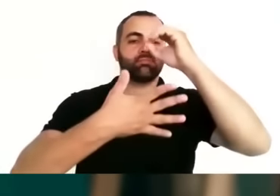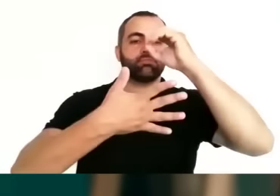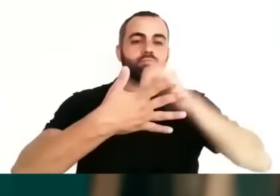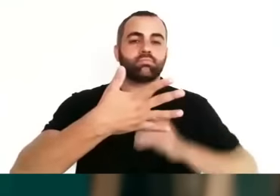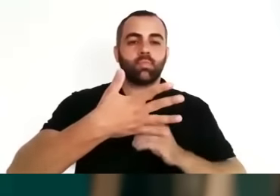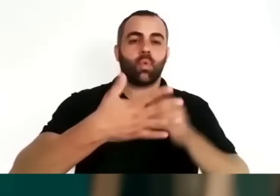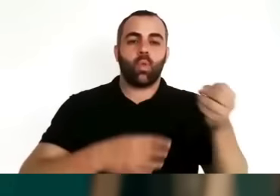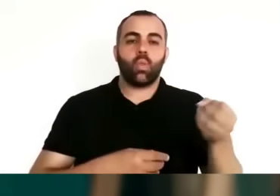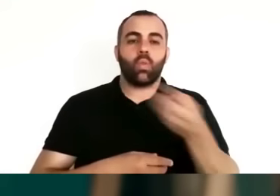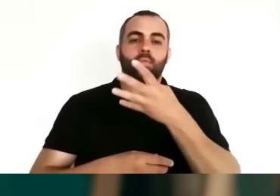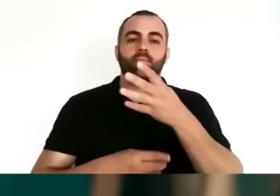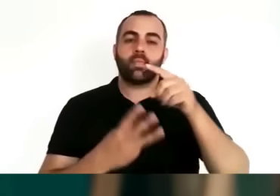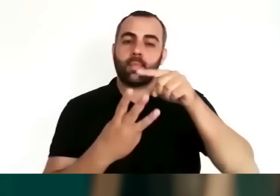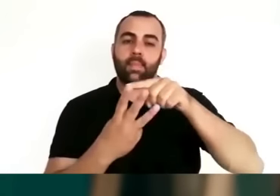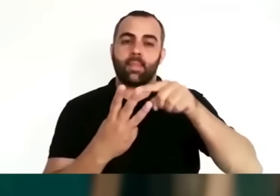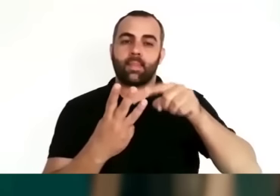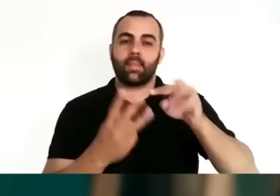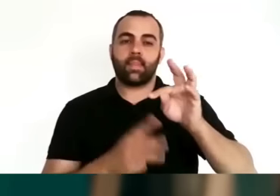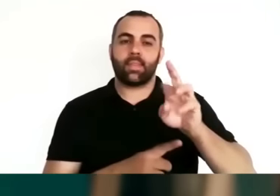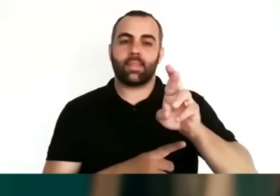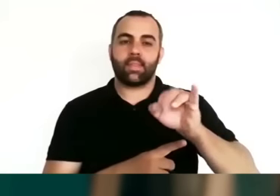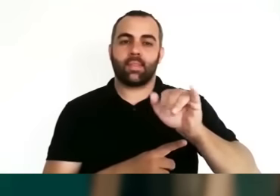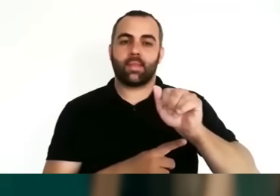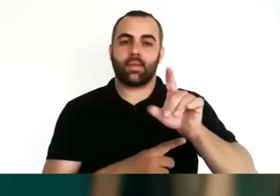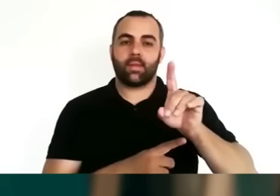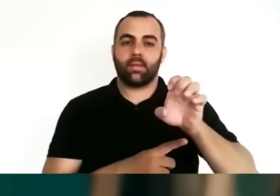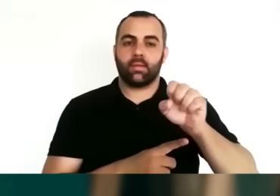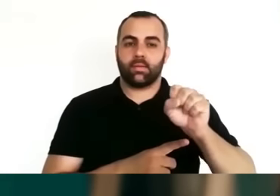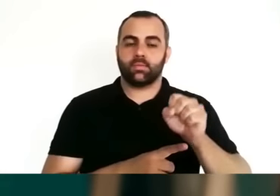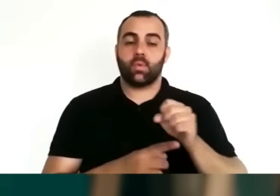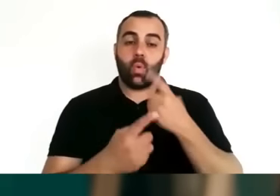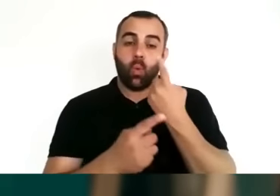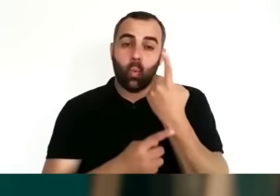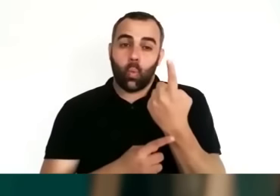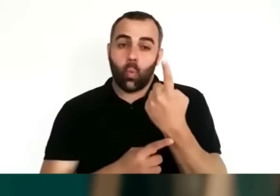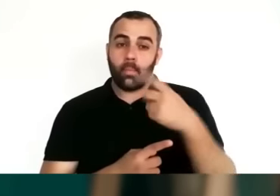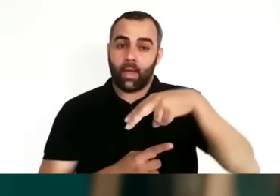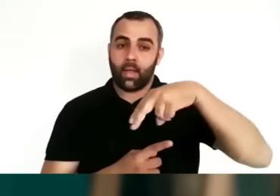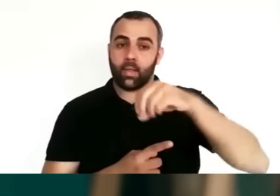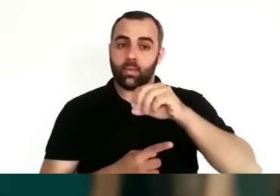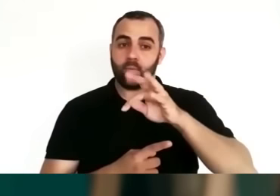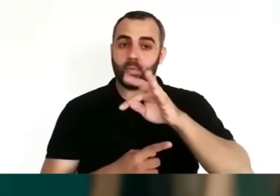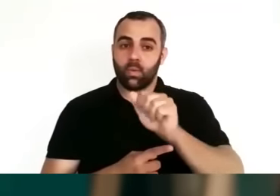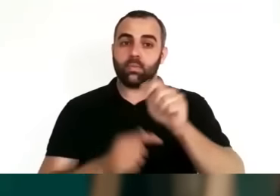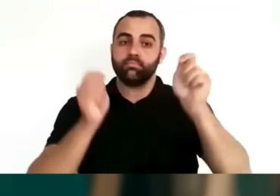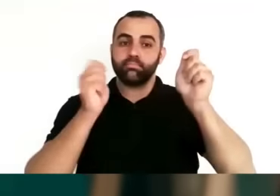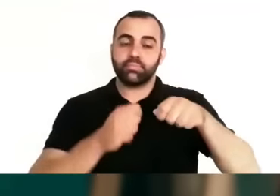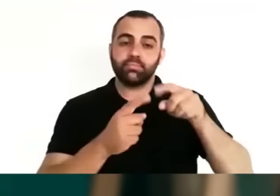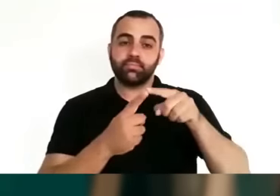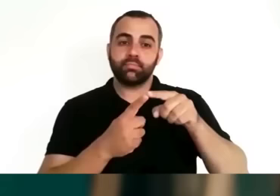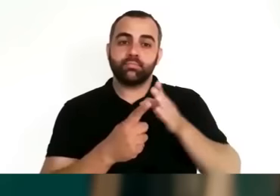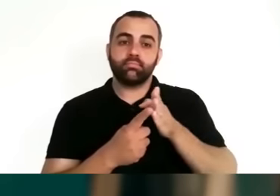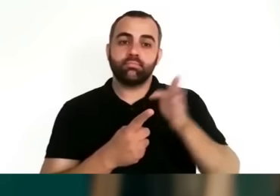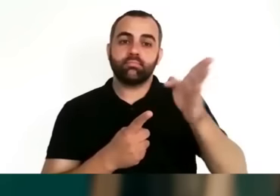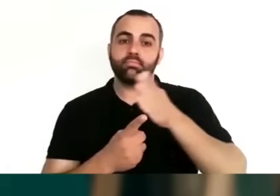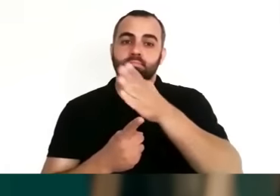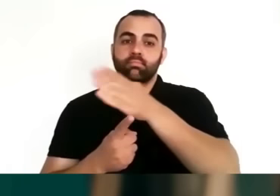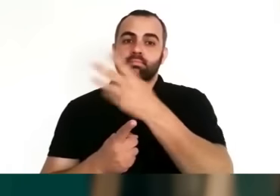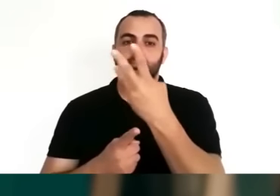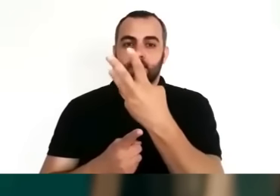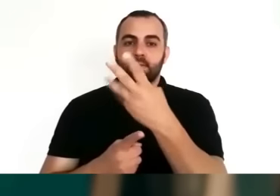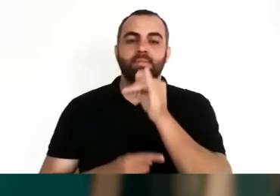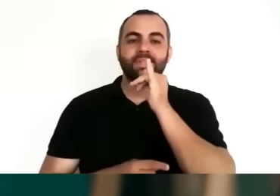formato de tríades. Poxa, para uma nota da melodia, eu posso ter 3 tríades. Vamos